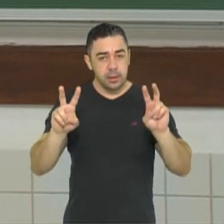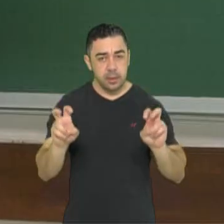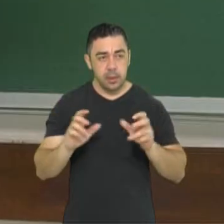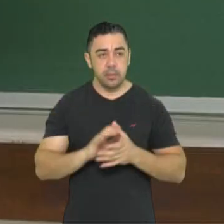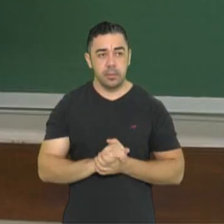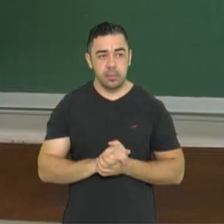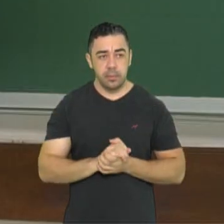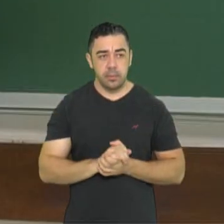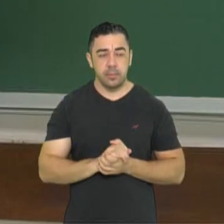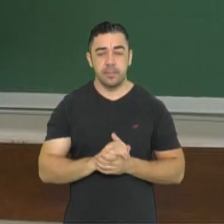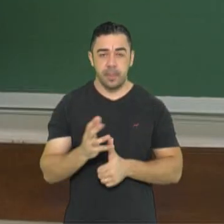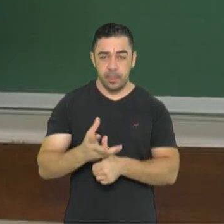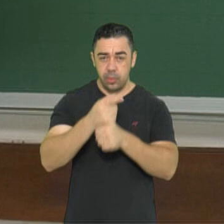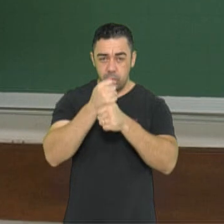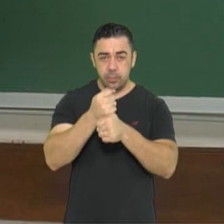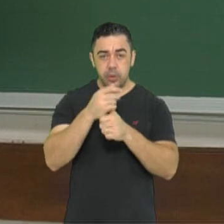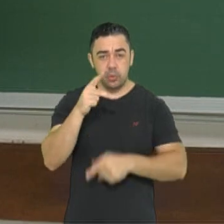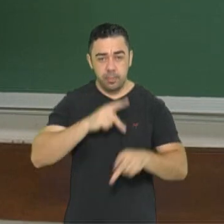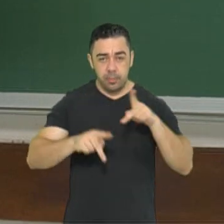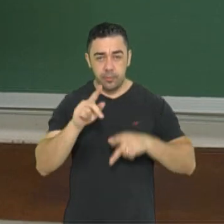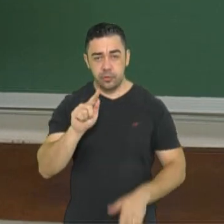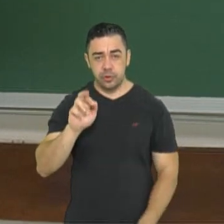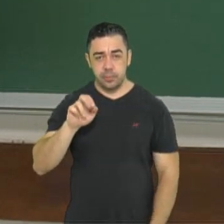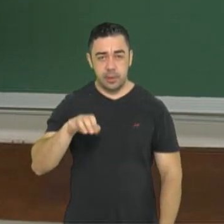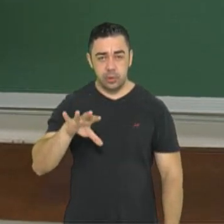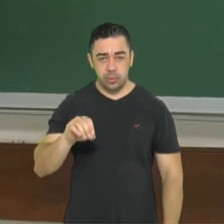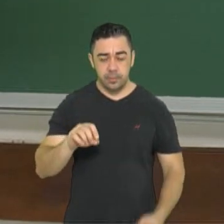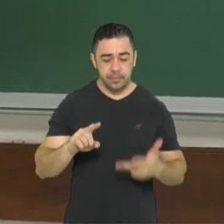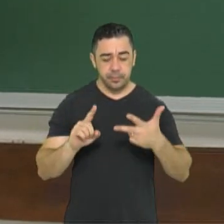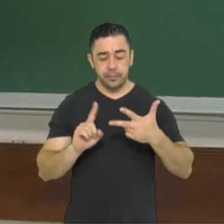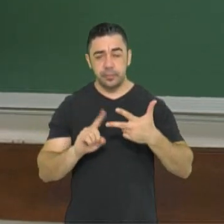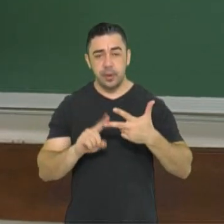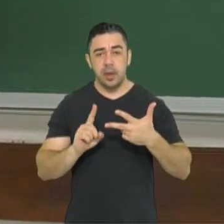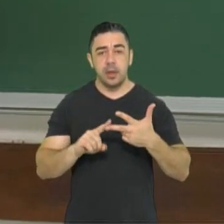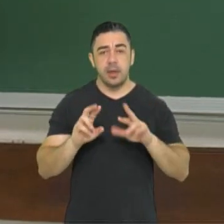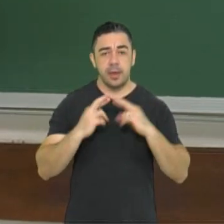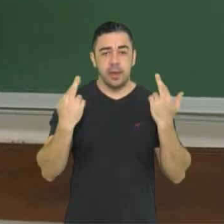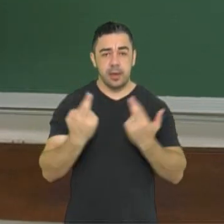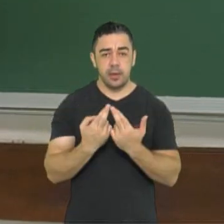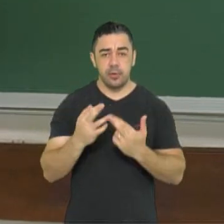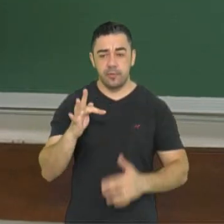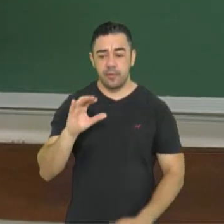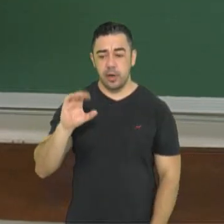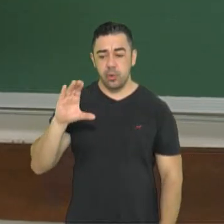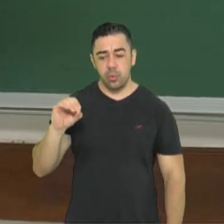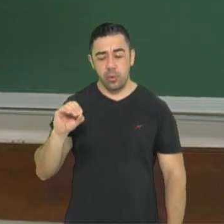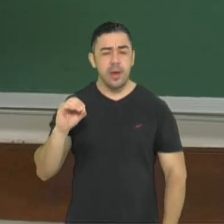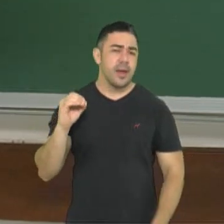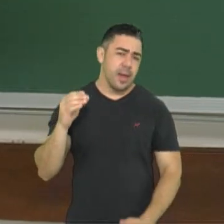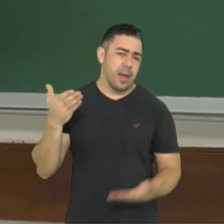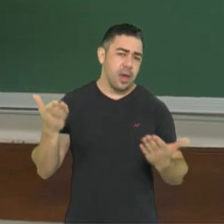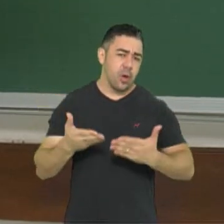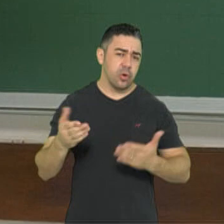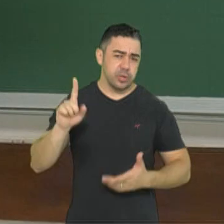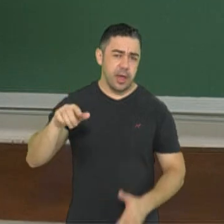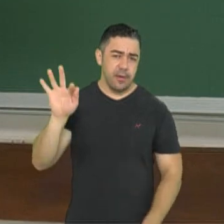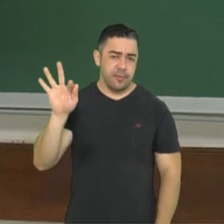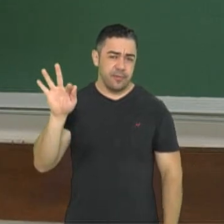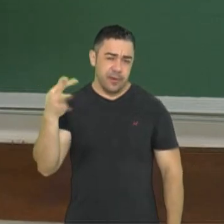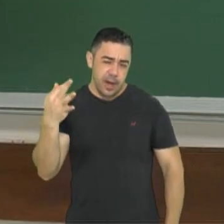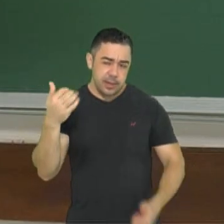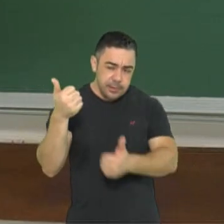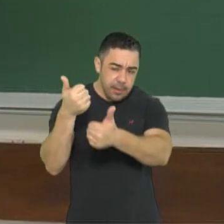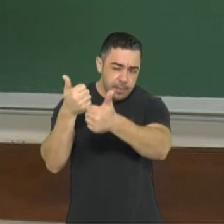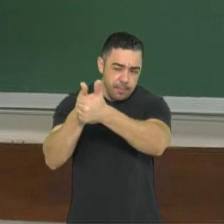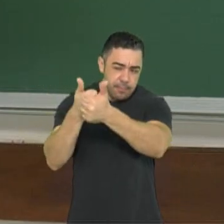hoje. Os domínios germanos e o reino dos francos. Seria a França hoje, professor? Mais ou menos seguindo ali